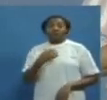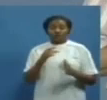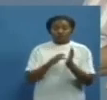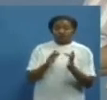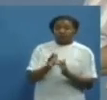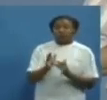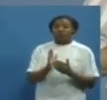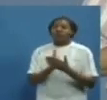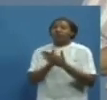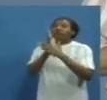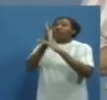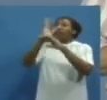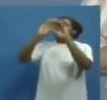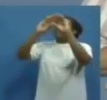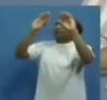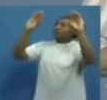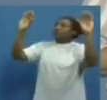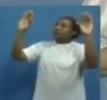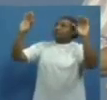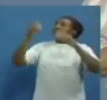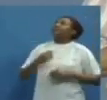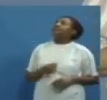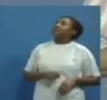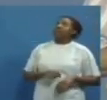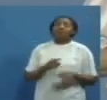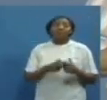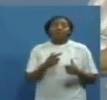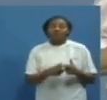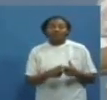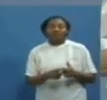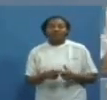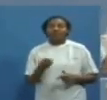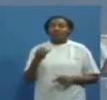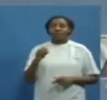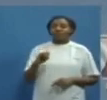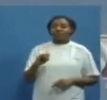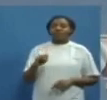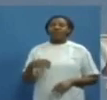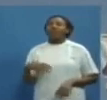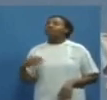se eu não for, o Paráclito não virá a vós.